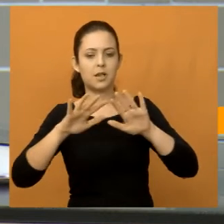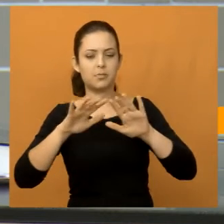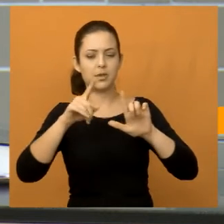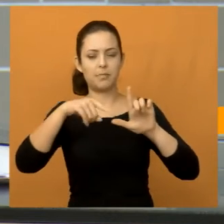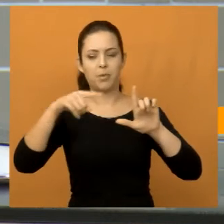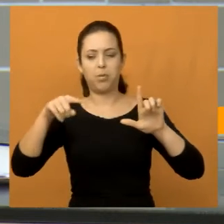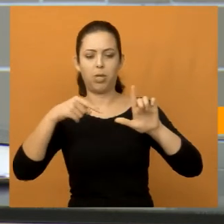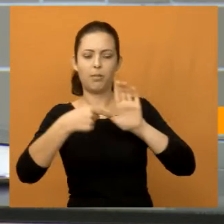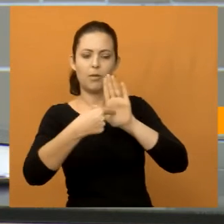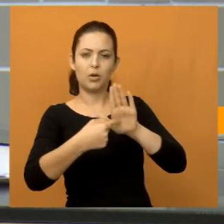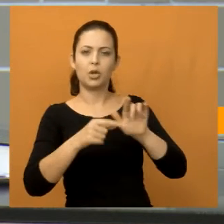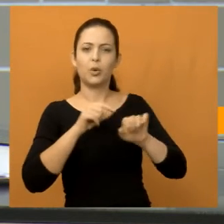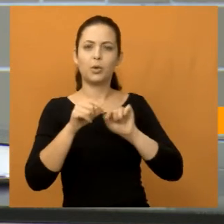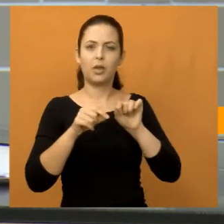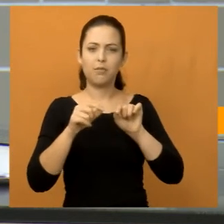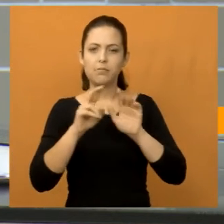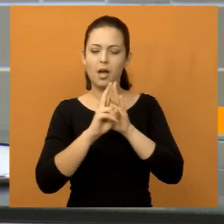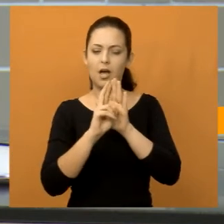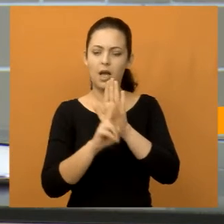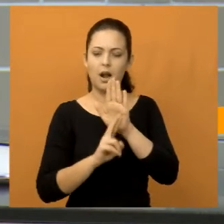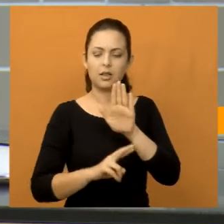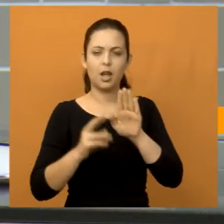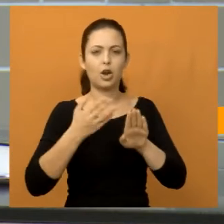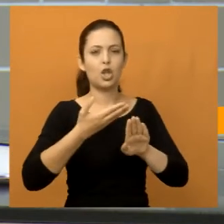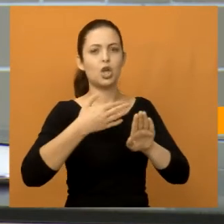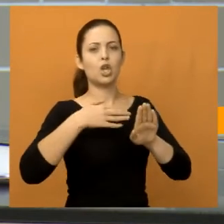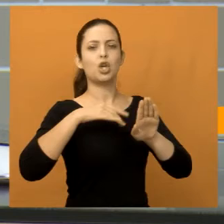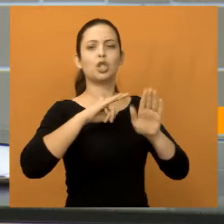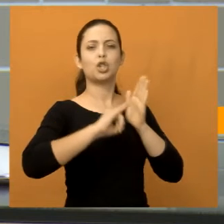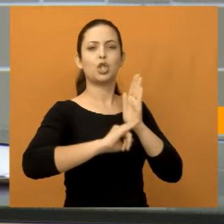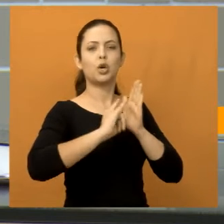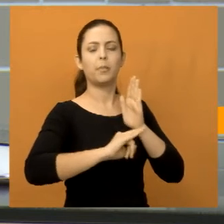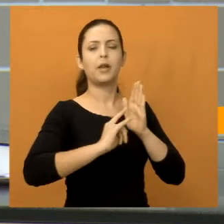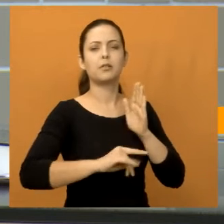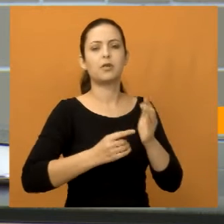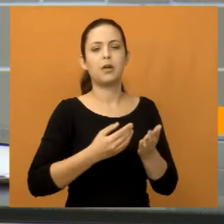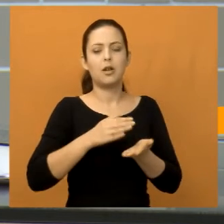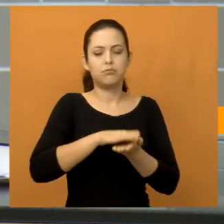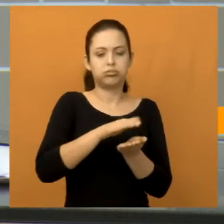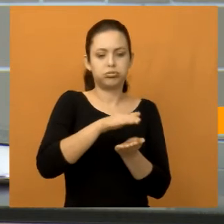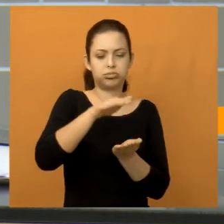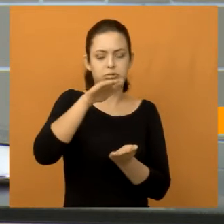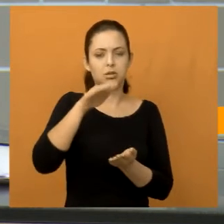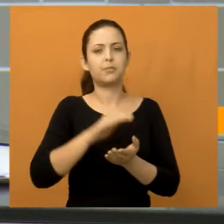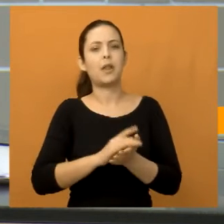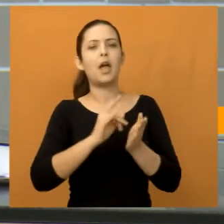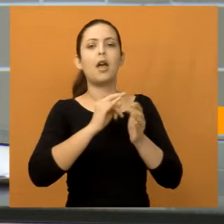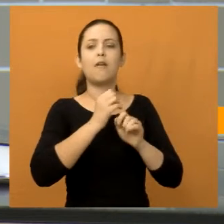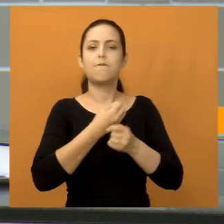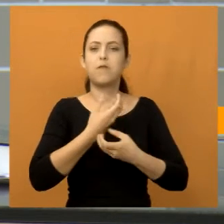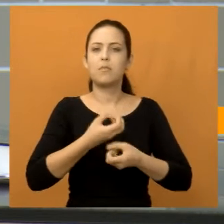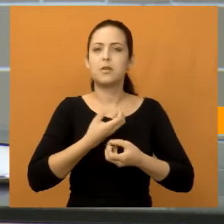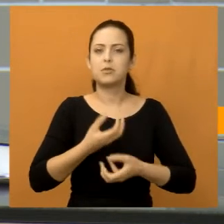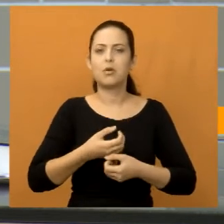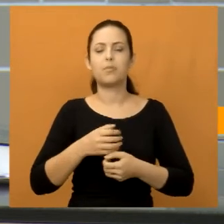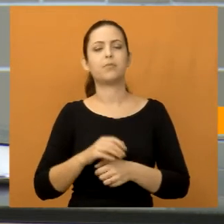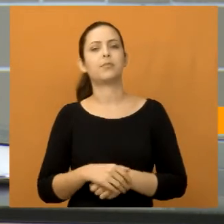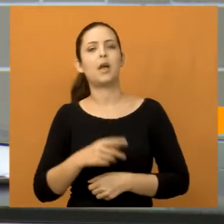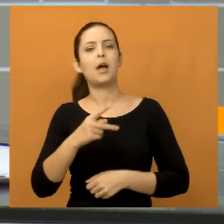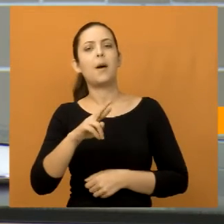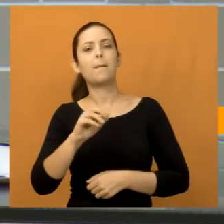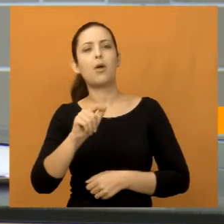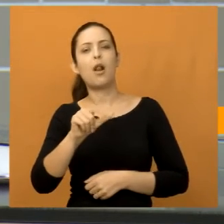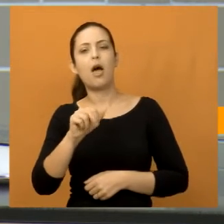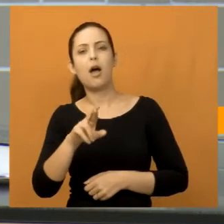que fundamentaram o citado relatório. Segundo a depoente, as informações foram encaminhadas pela Fundação